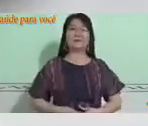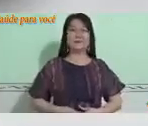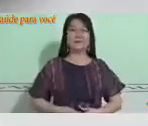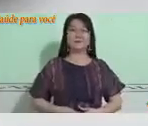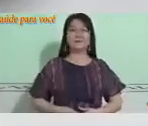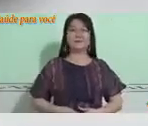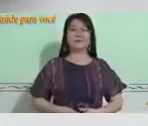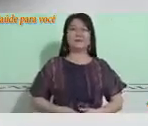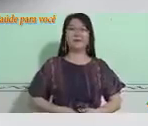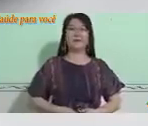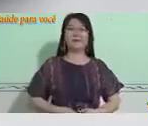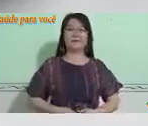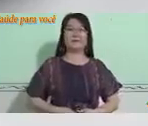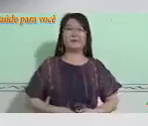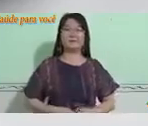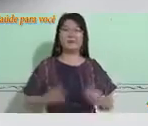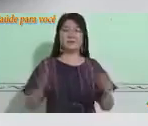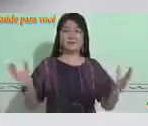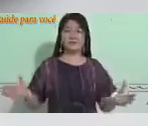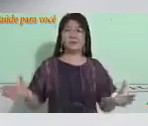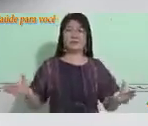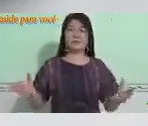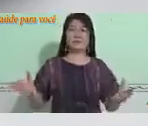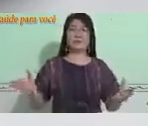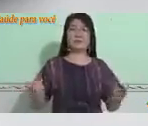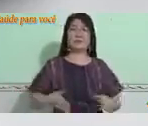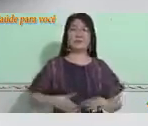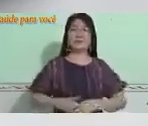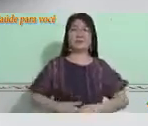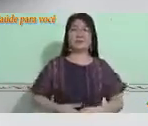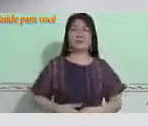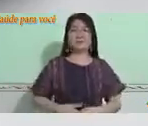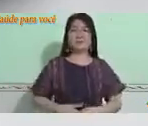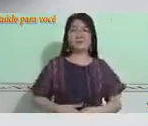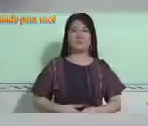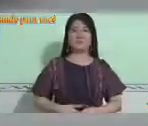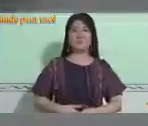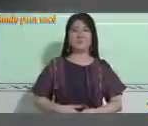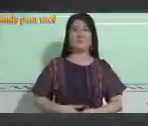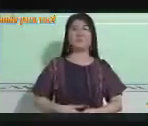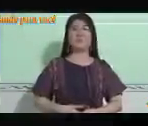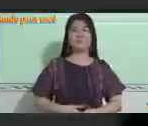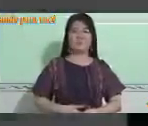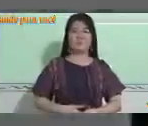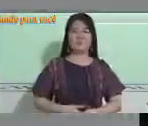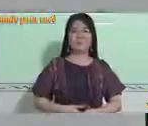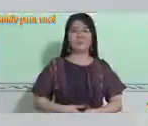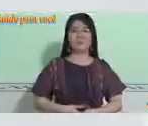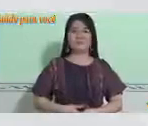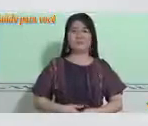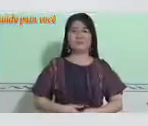da iodoterapia radioativa, vírgula, que pode eliminar completamente as células malignas.